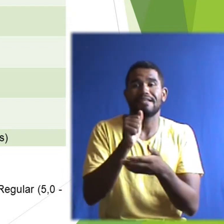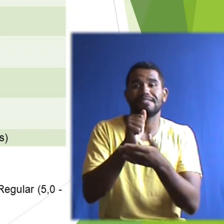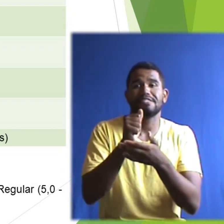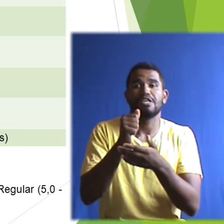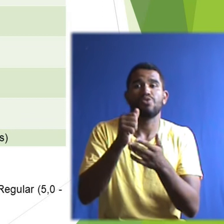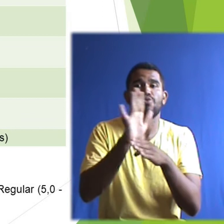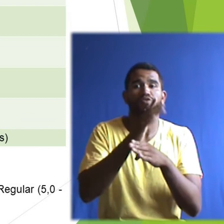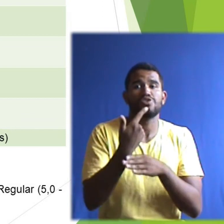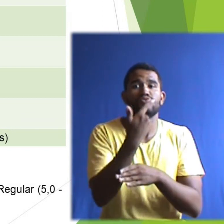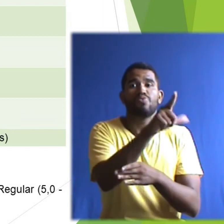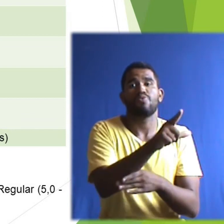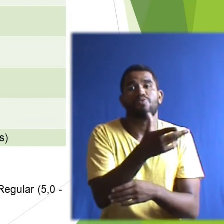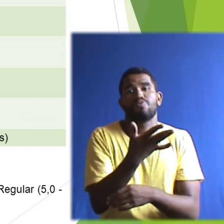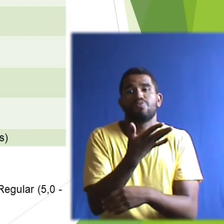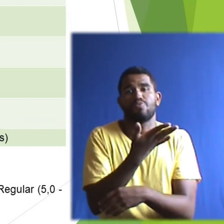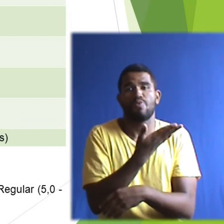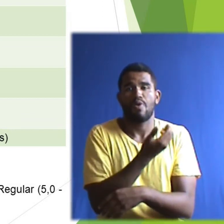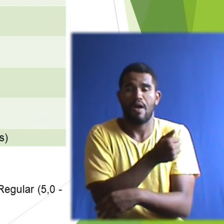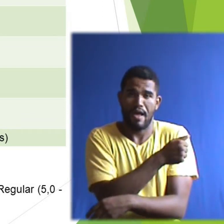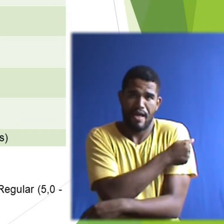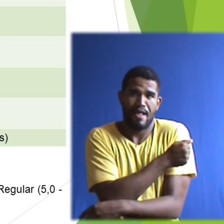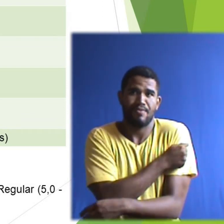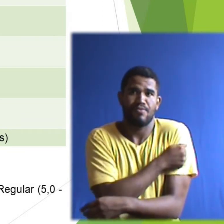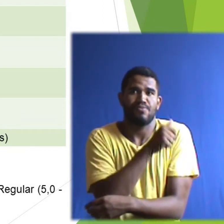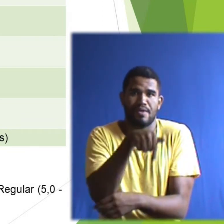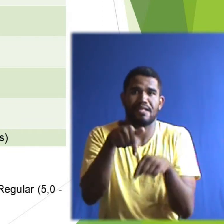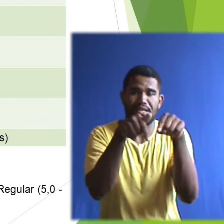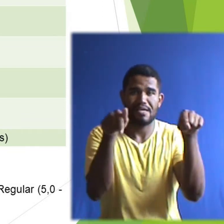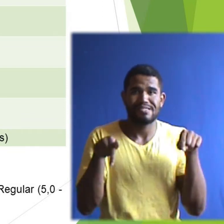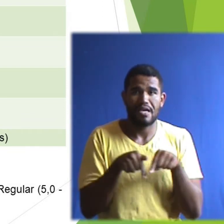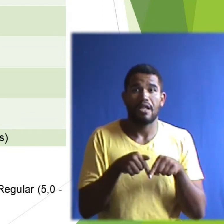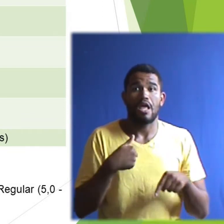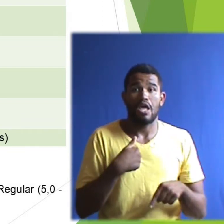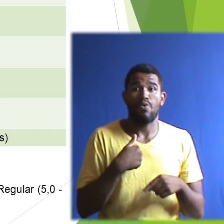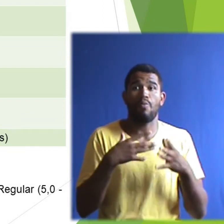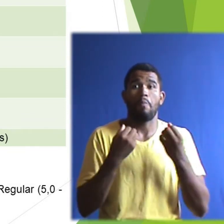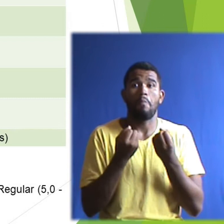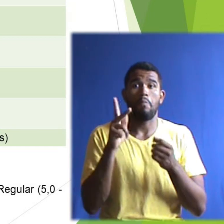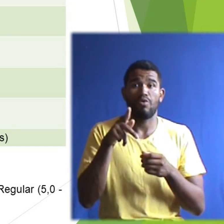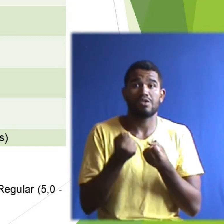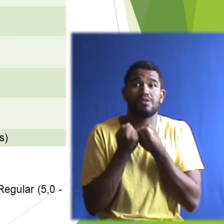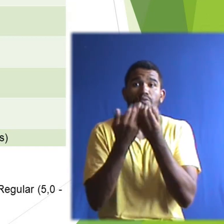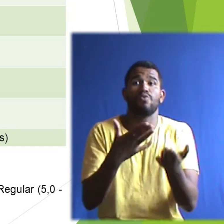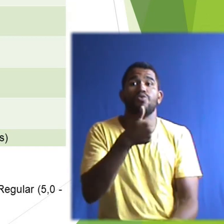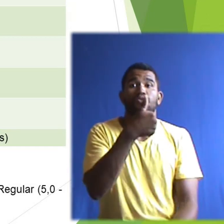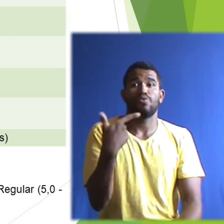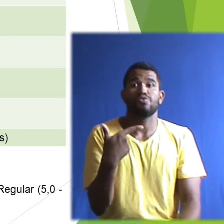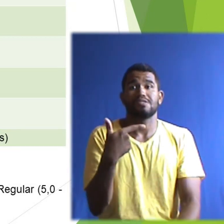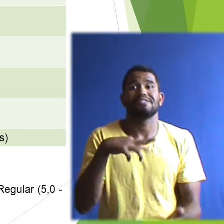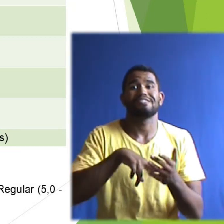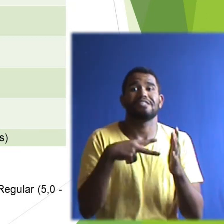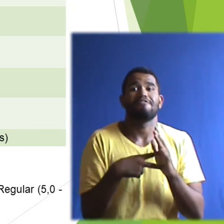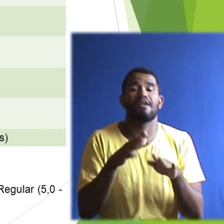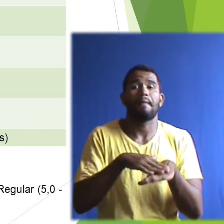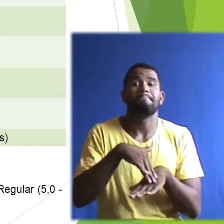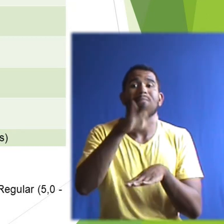A atividade 4 também é obrigatória, são alguns conceitos que nós trabalharemos. Essa é uma atividade um pouquinho mais